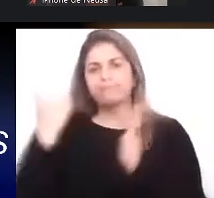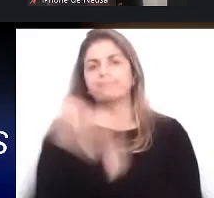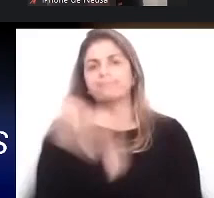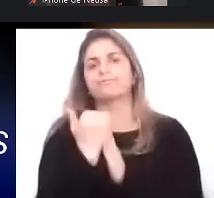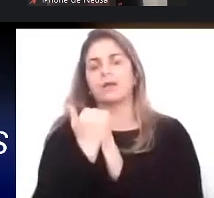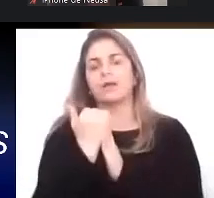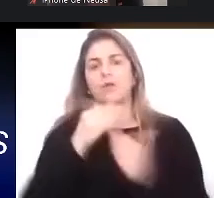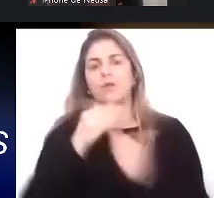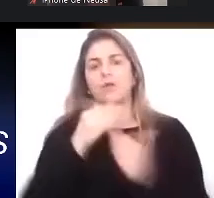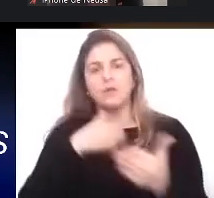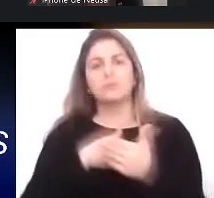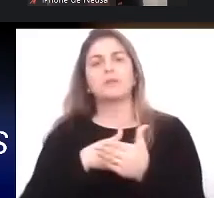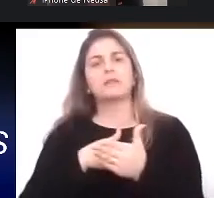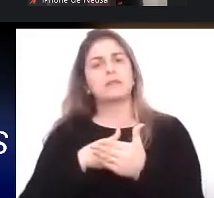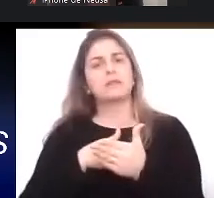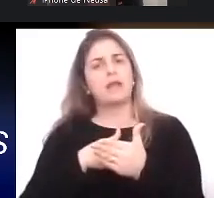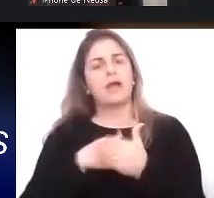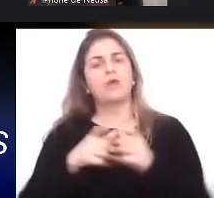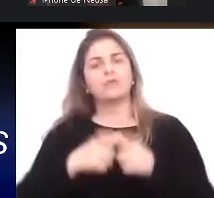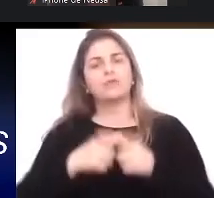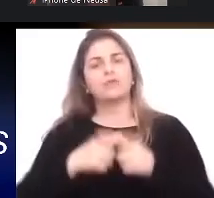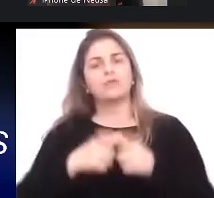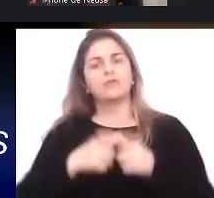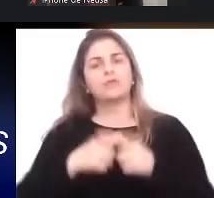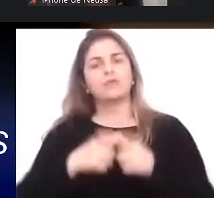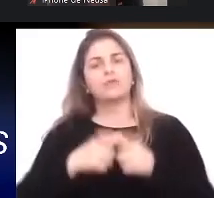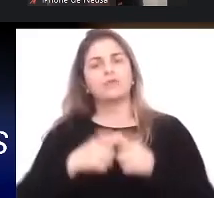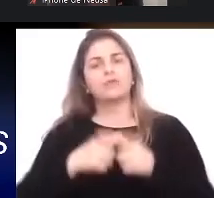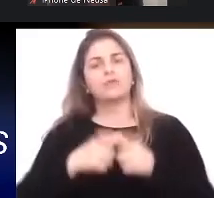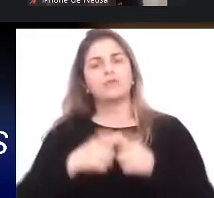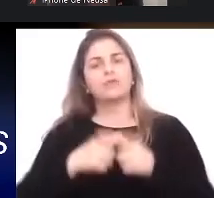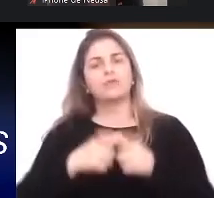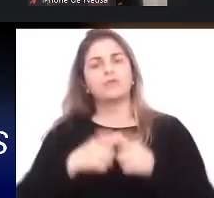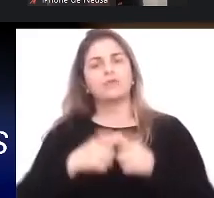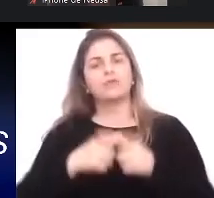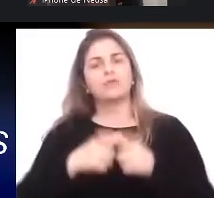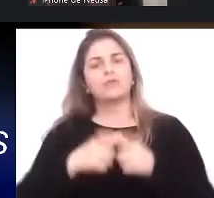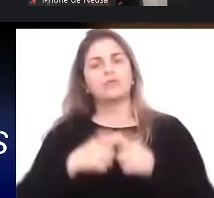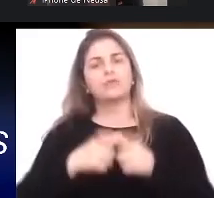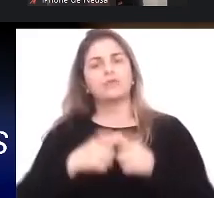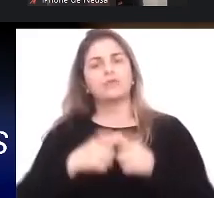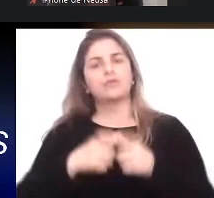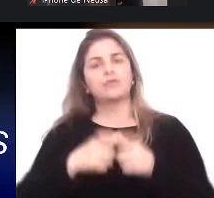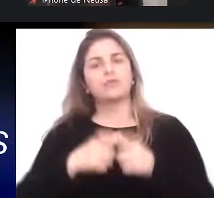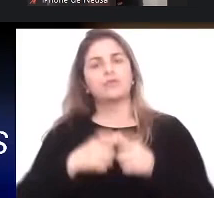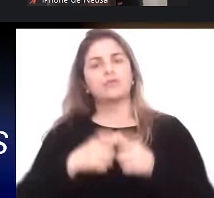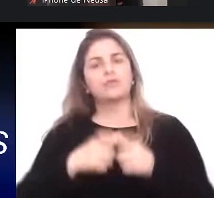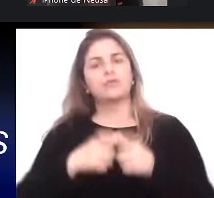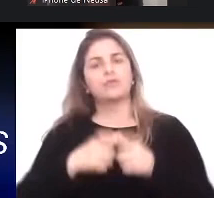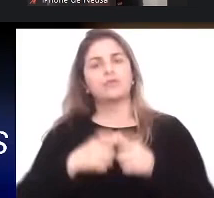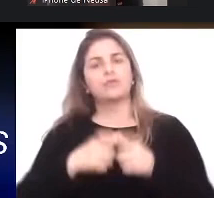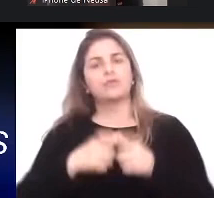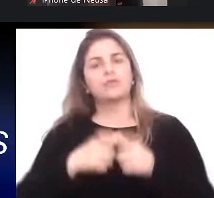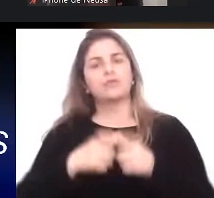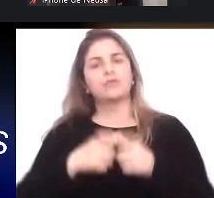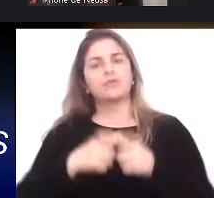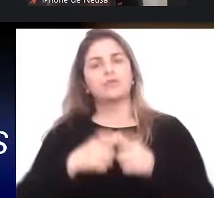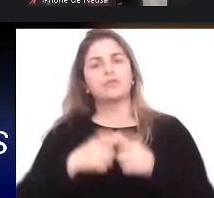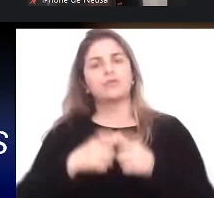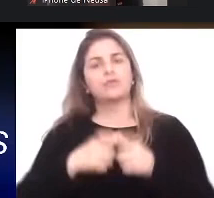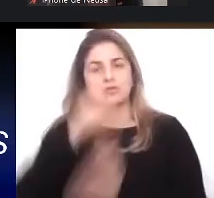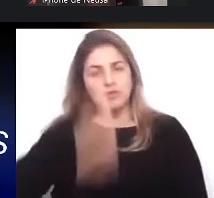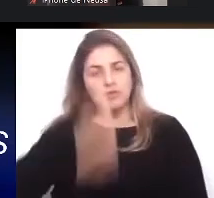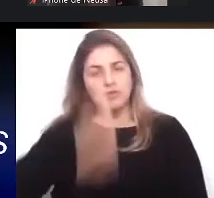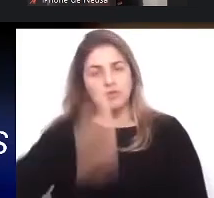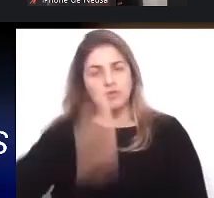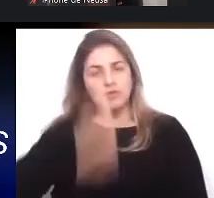limitar, capaz de ampliar a concretude dos outros princípios garantidores da pessoa humana,